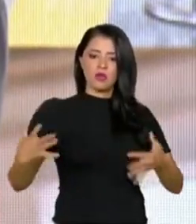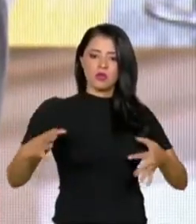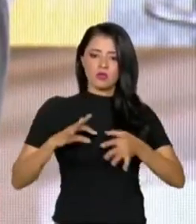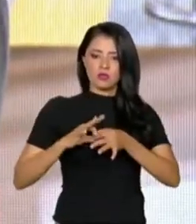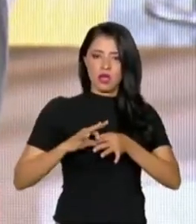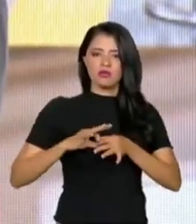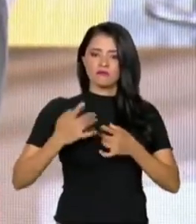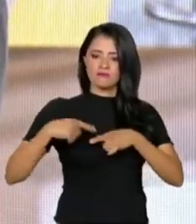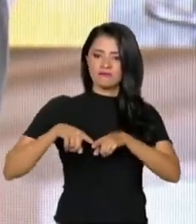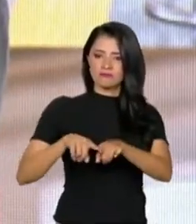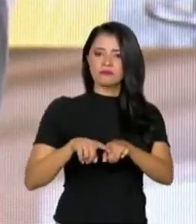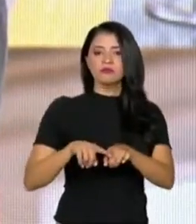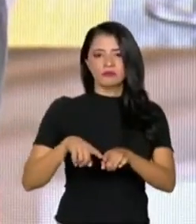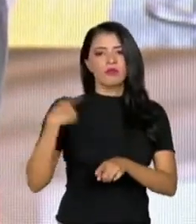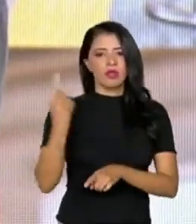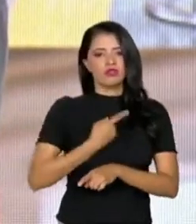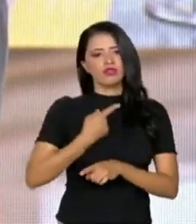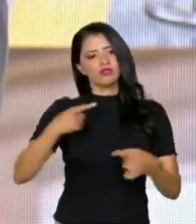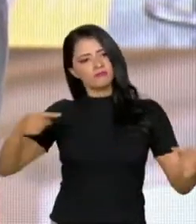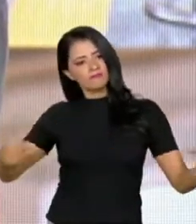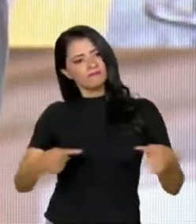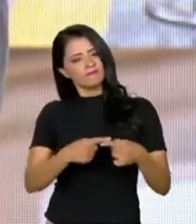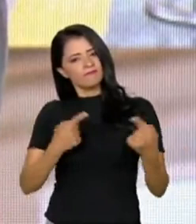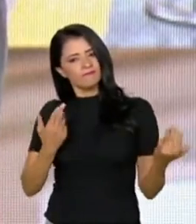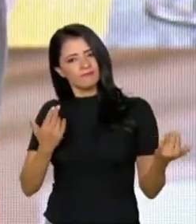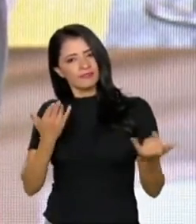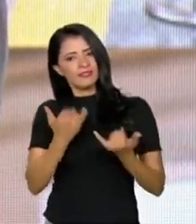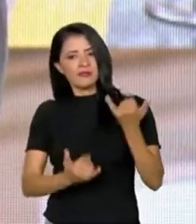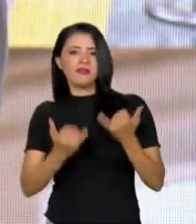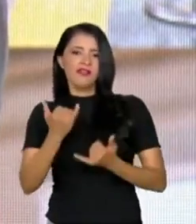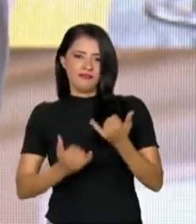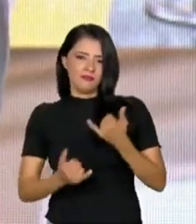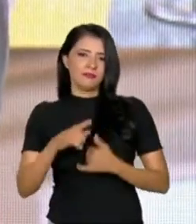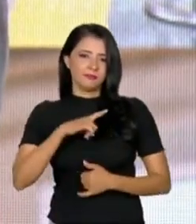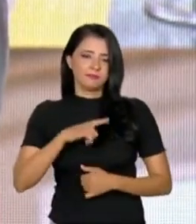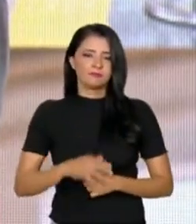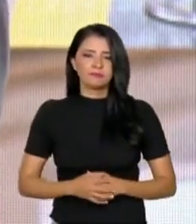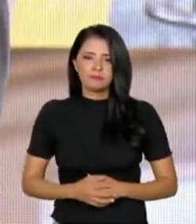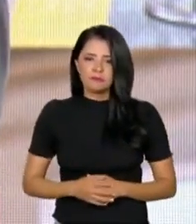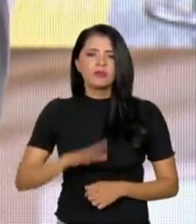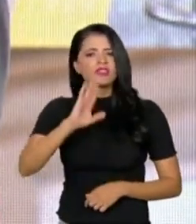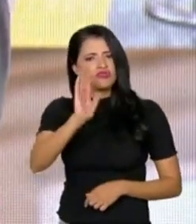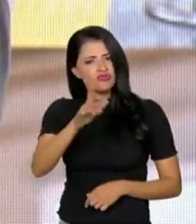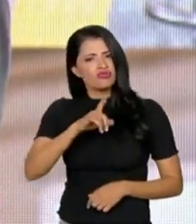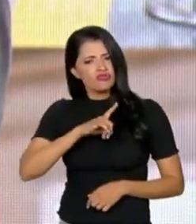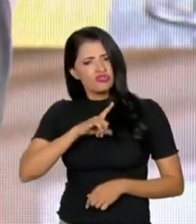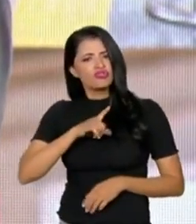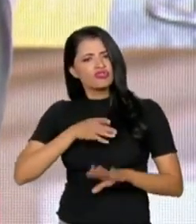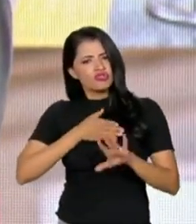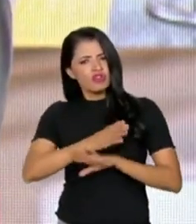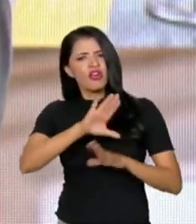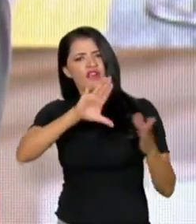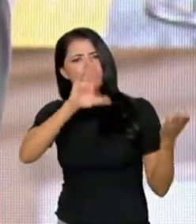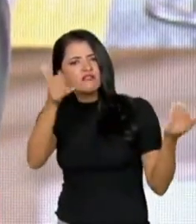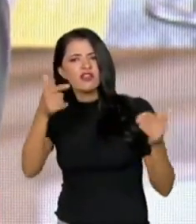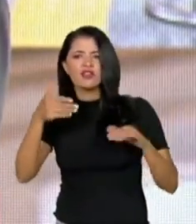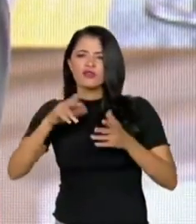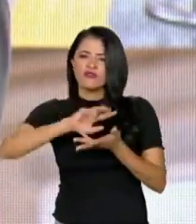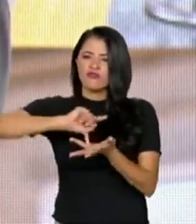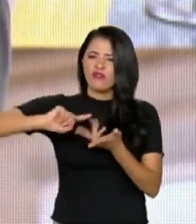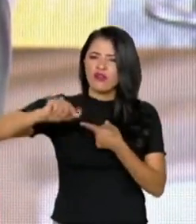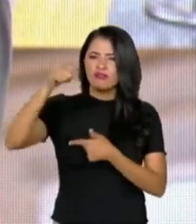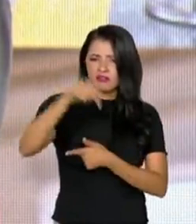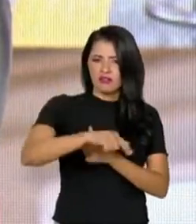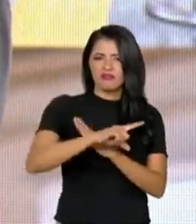parceria. Nós estamos bem sintonizados nesse aspecto. E já estive em várias solenidades aqui no Palácio